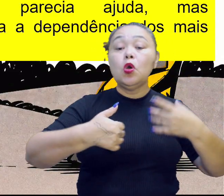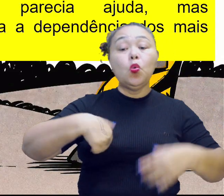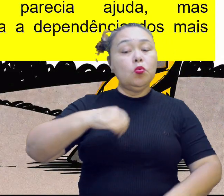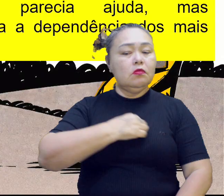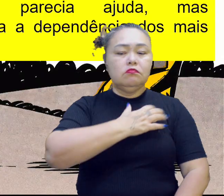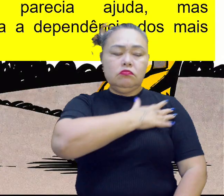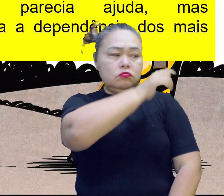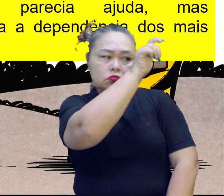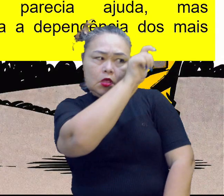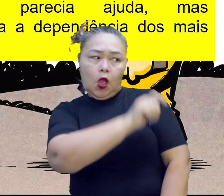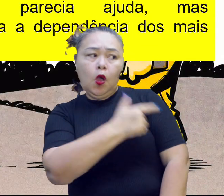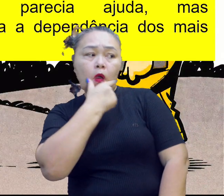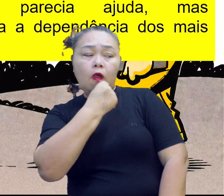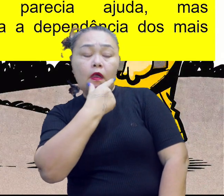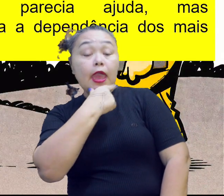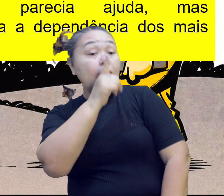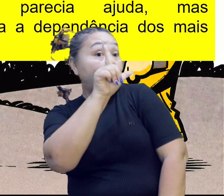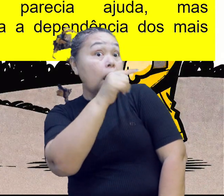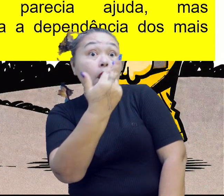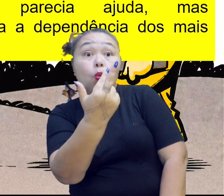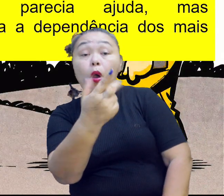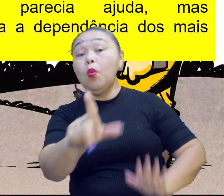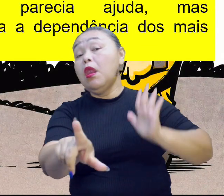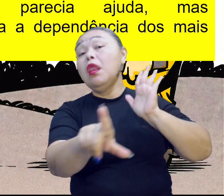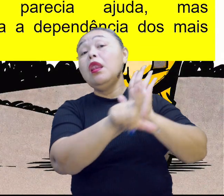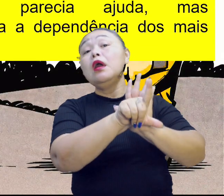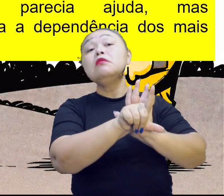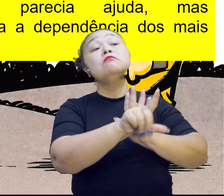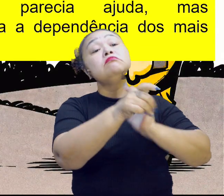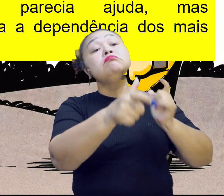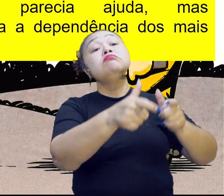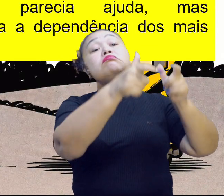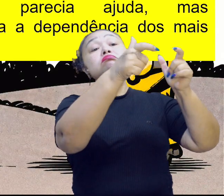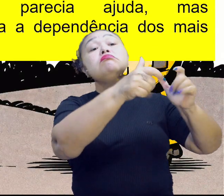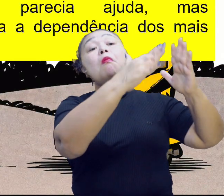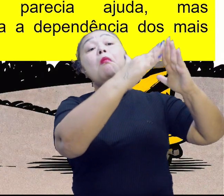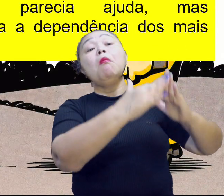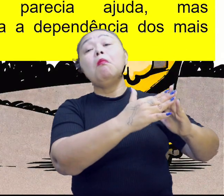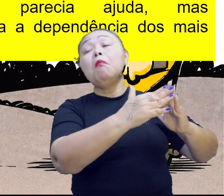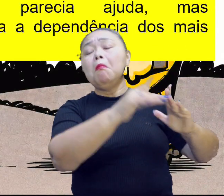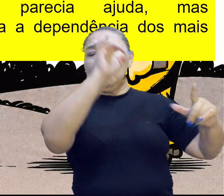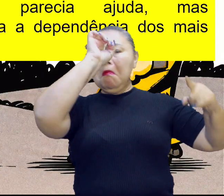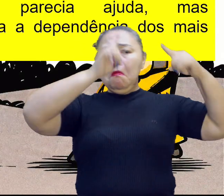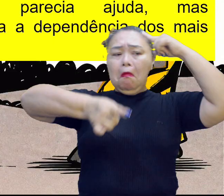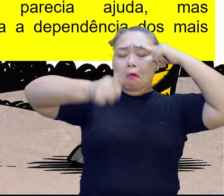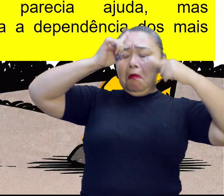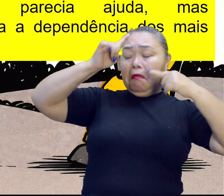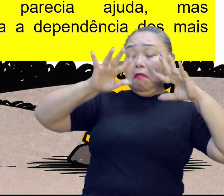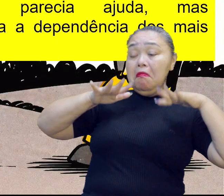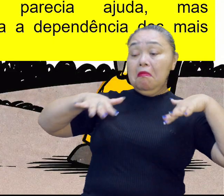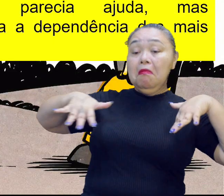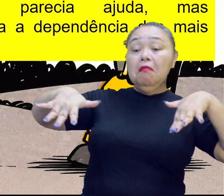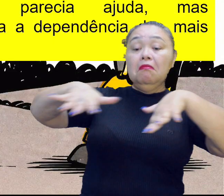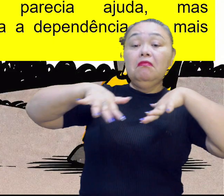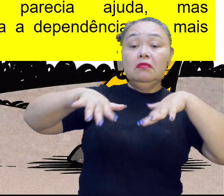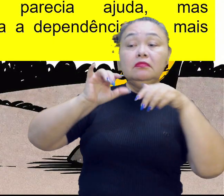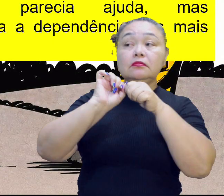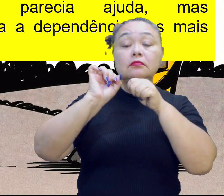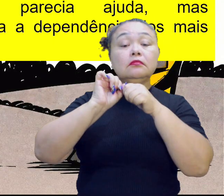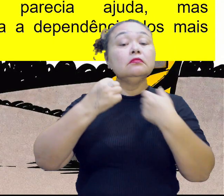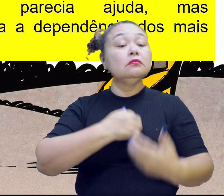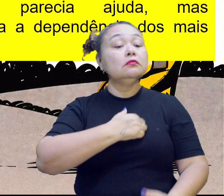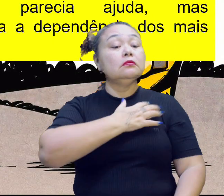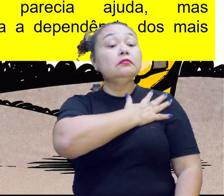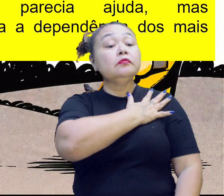esse coronel era a lei onde ele morava, ele mandava em tudo. E aí esse coronel, ele